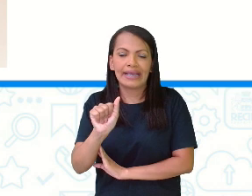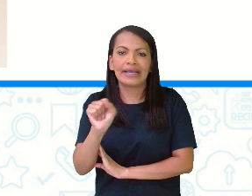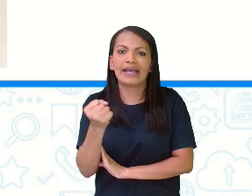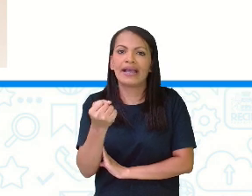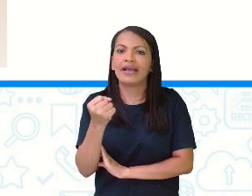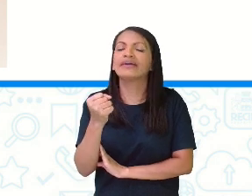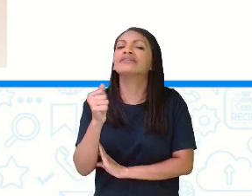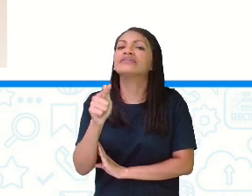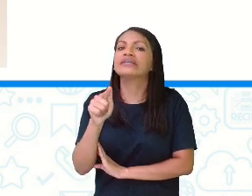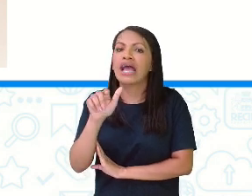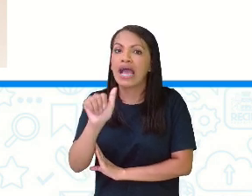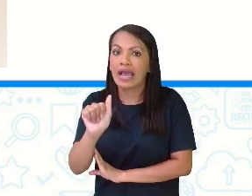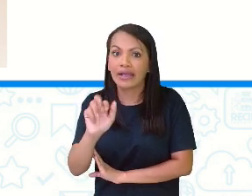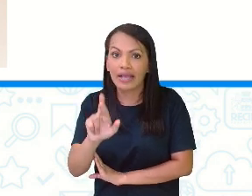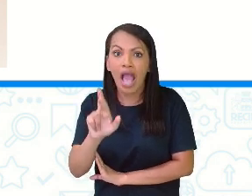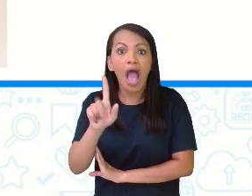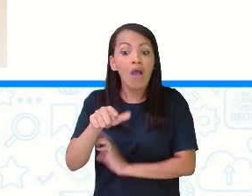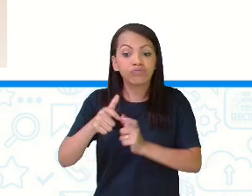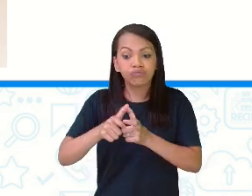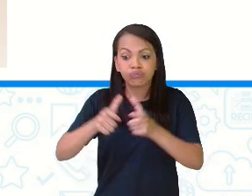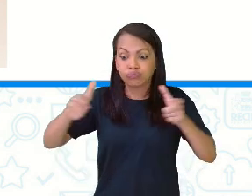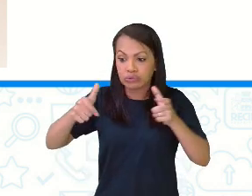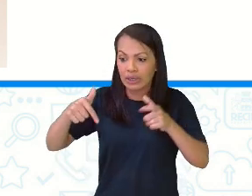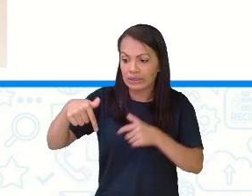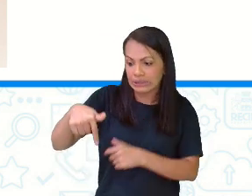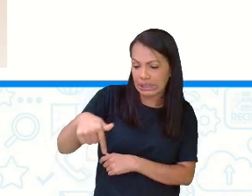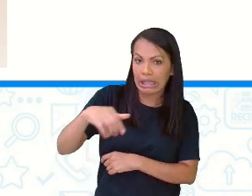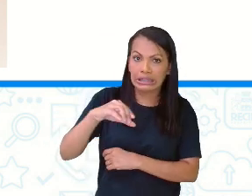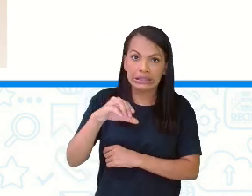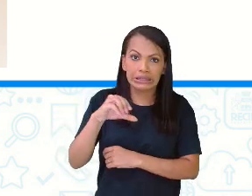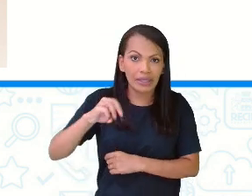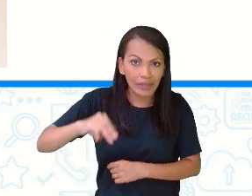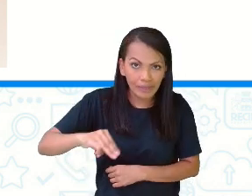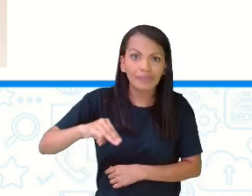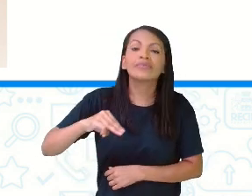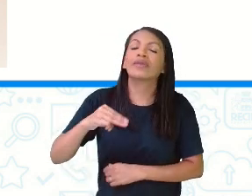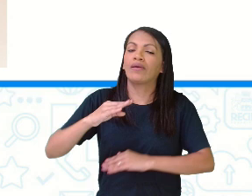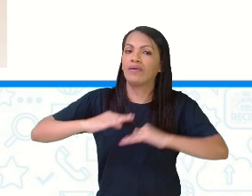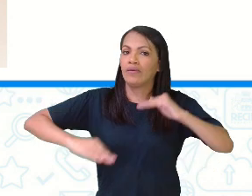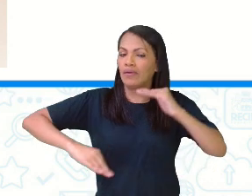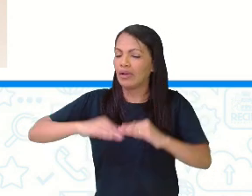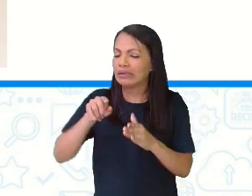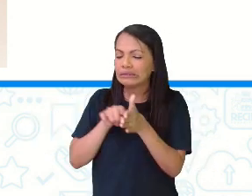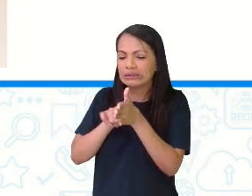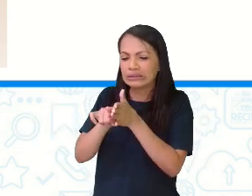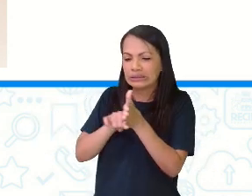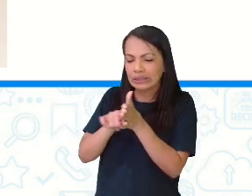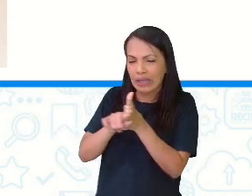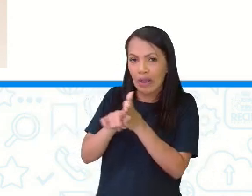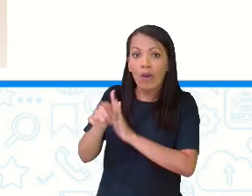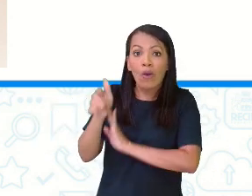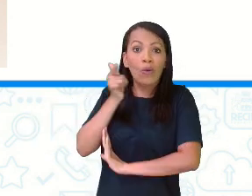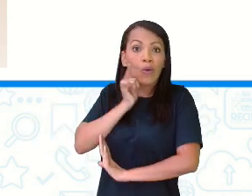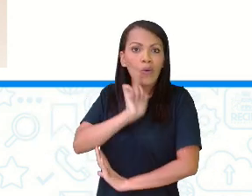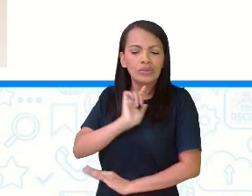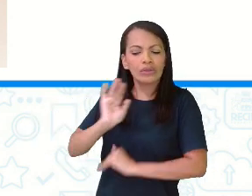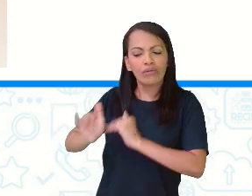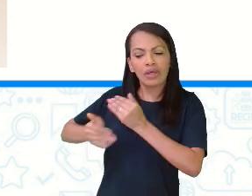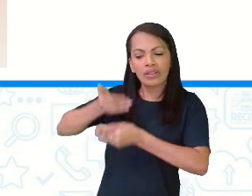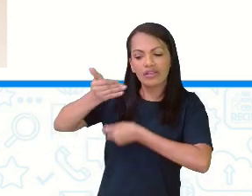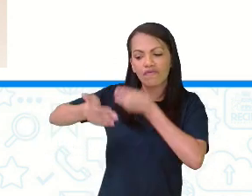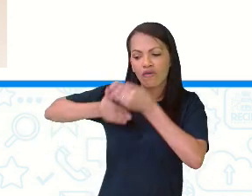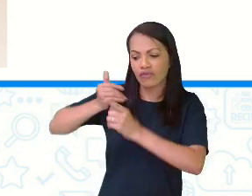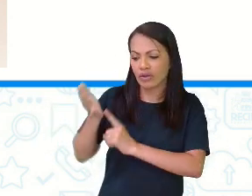chegando a medir 7 centímetros. O cientista Hirotaka Sato e sua equipe conseguiram desenvolver uma